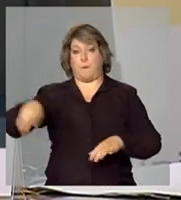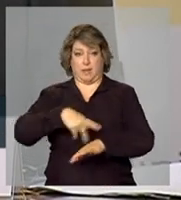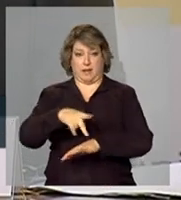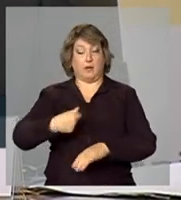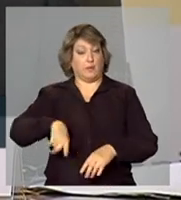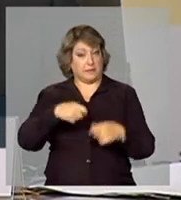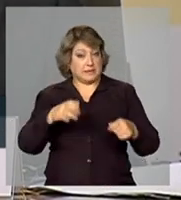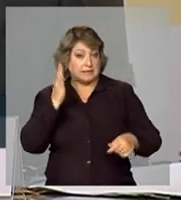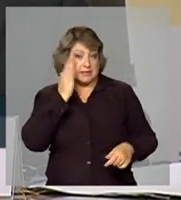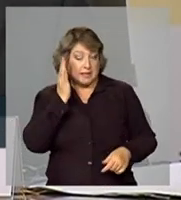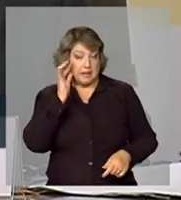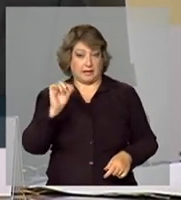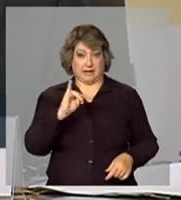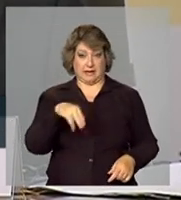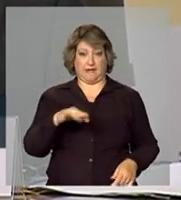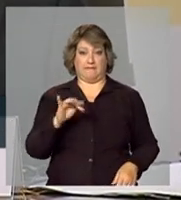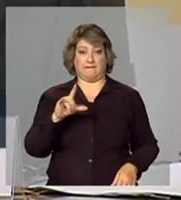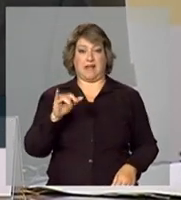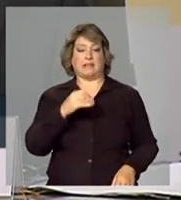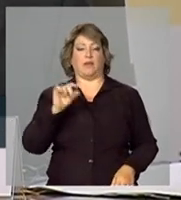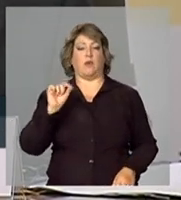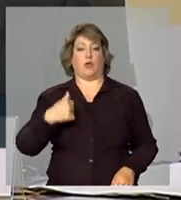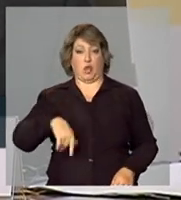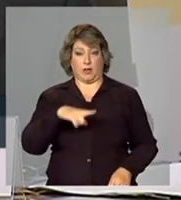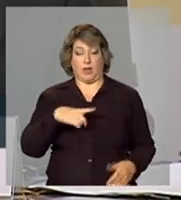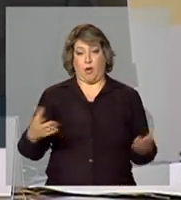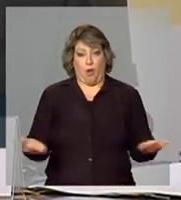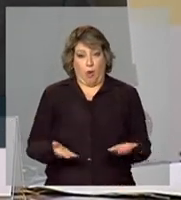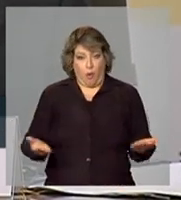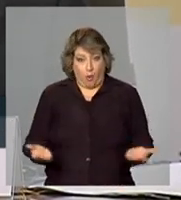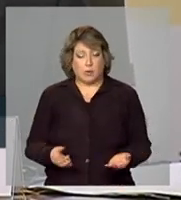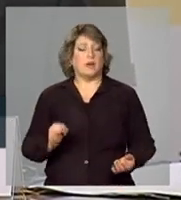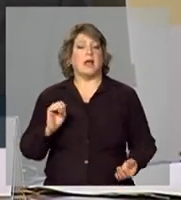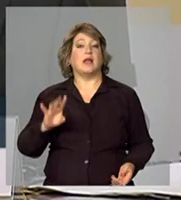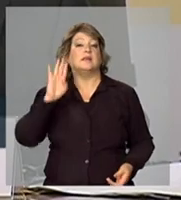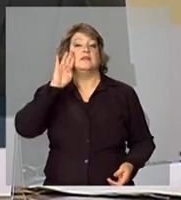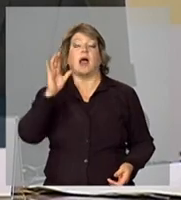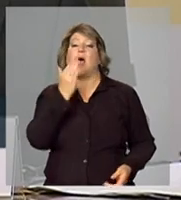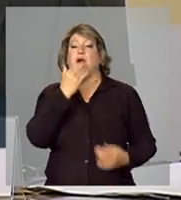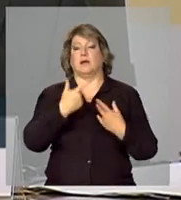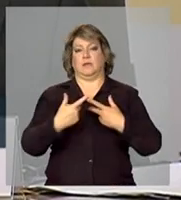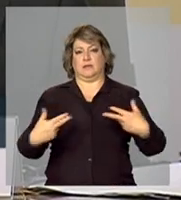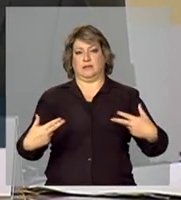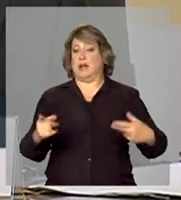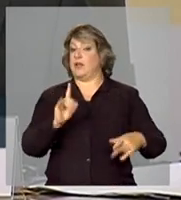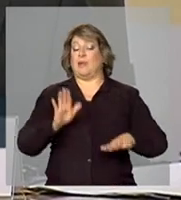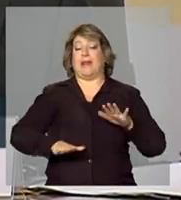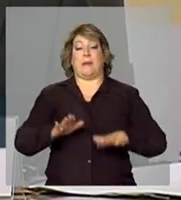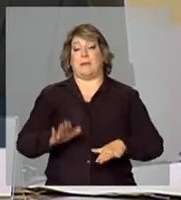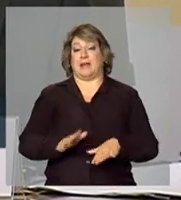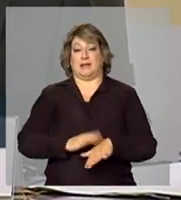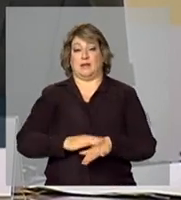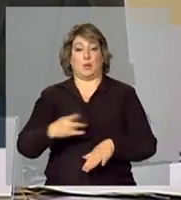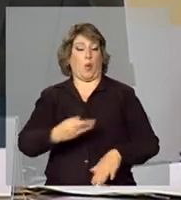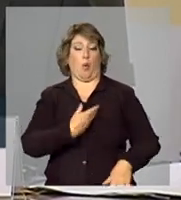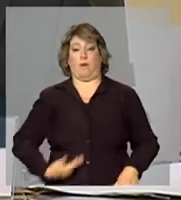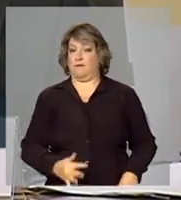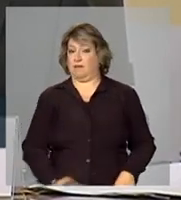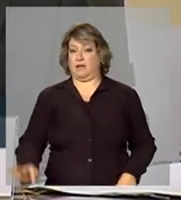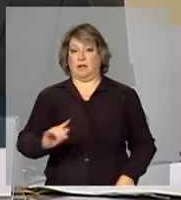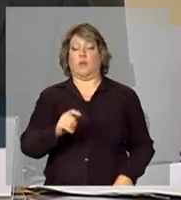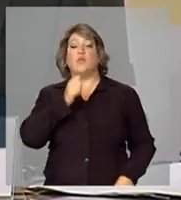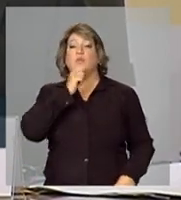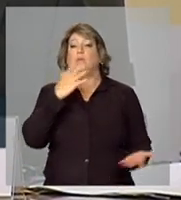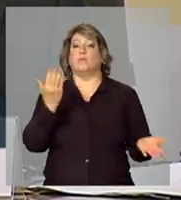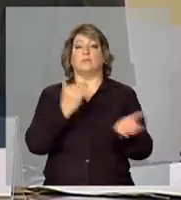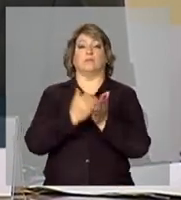boa parte da inflação que nós temos hoje é uma inflação de alimentos não depende do Governo Federal Não há e aumento de